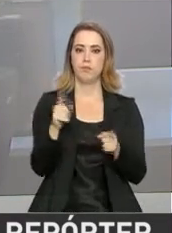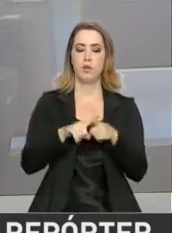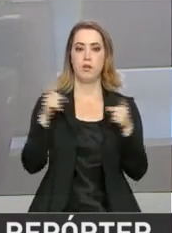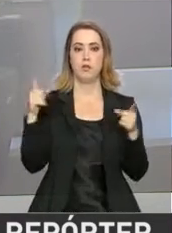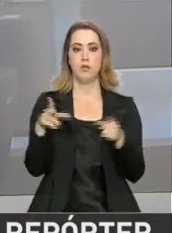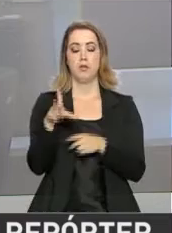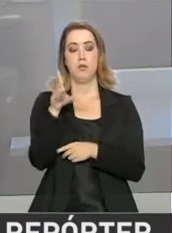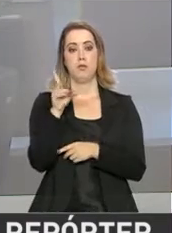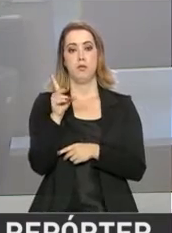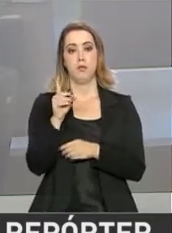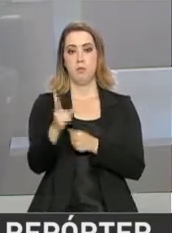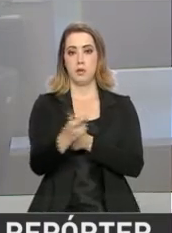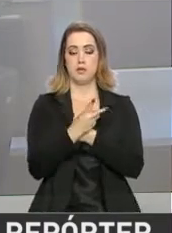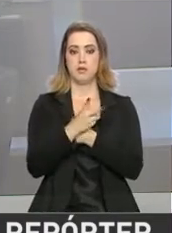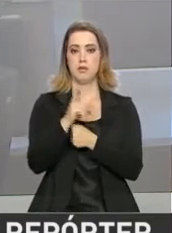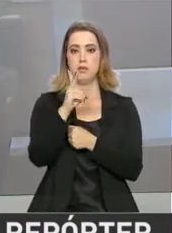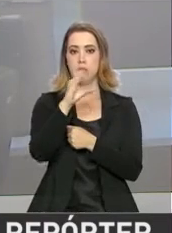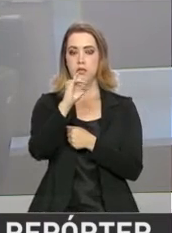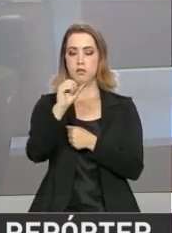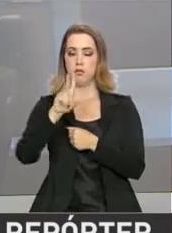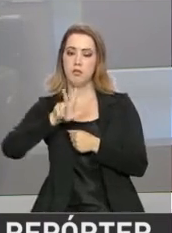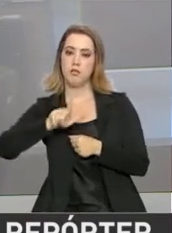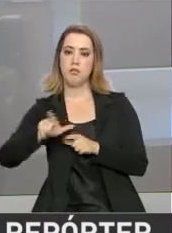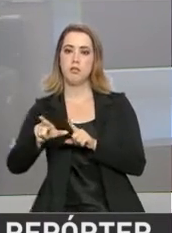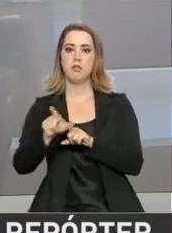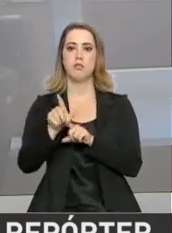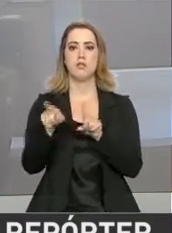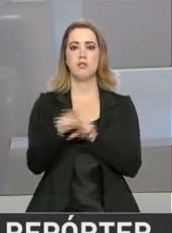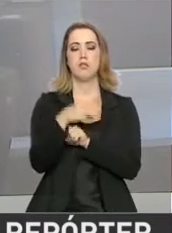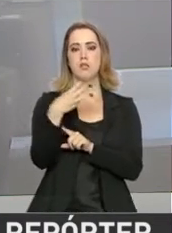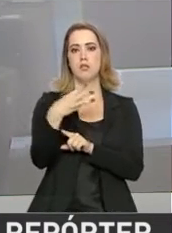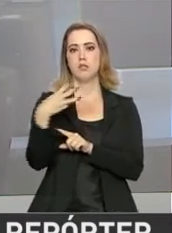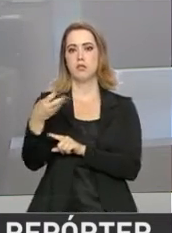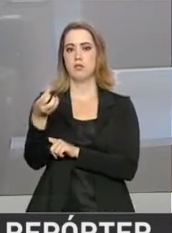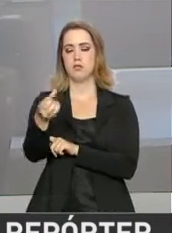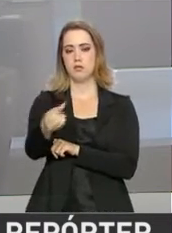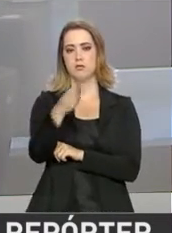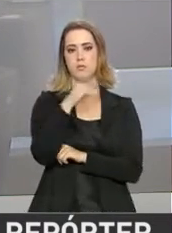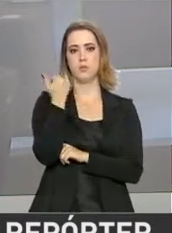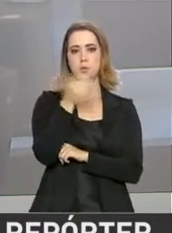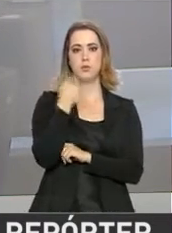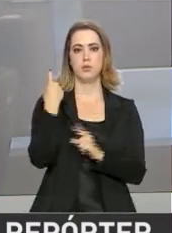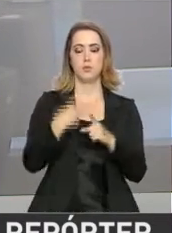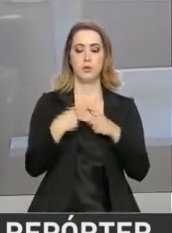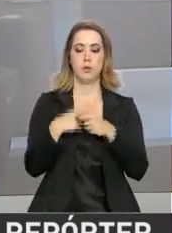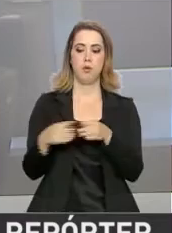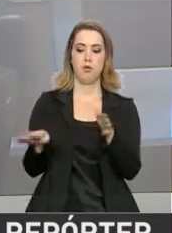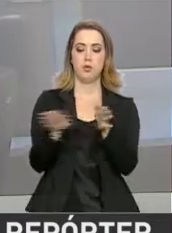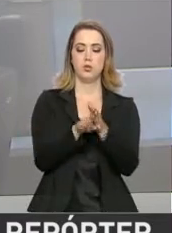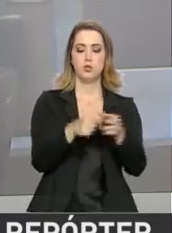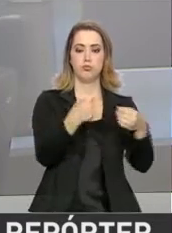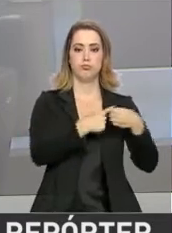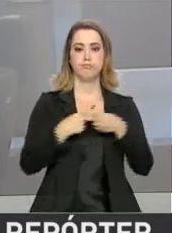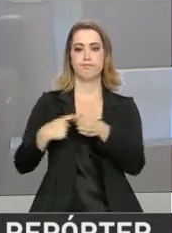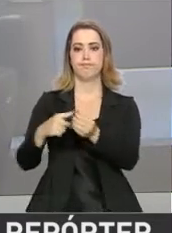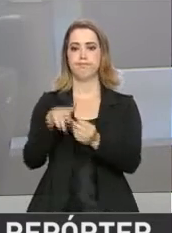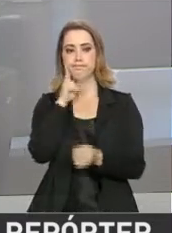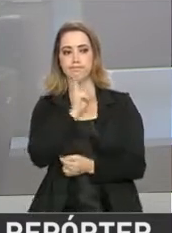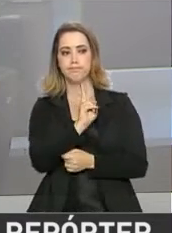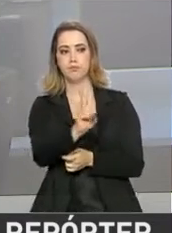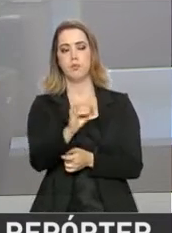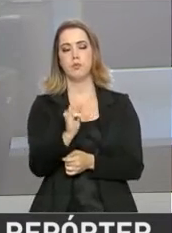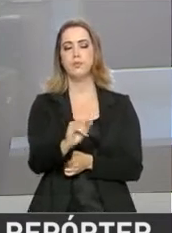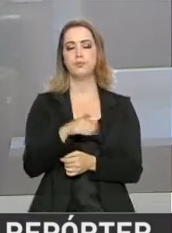336 pessoas mortas. Mas a contagem é mais lenta porque as autoridades precisam visitar as vilas para confirmar